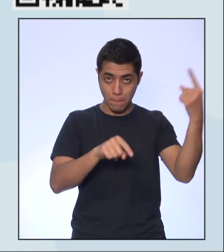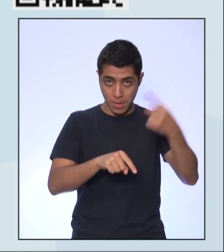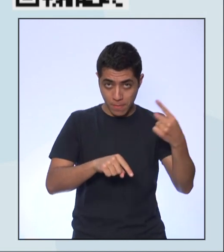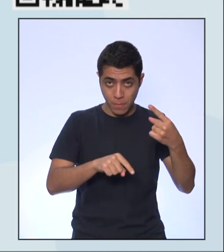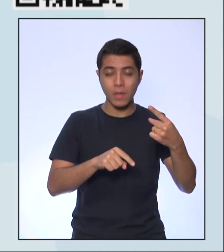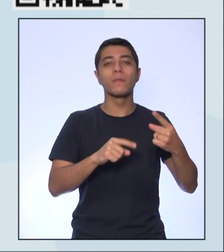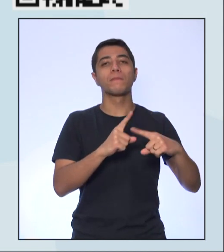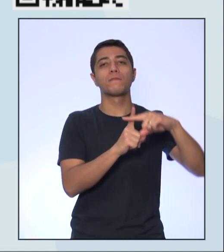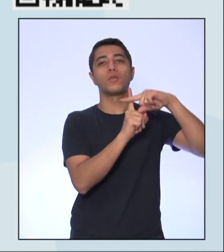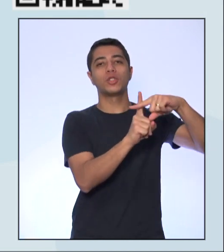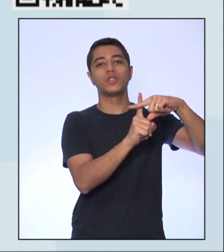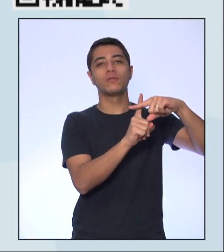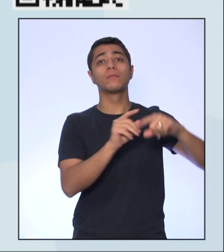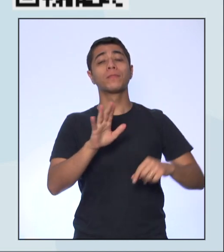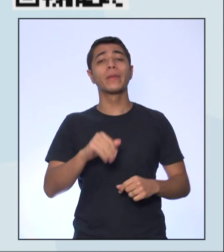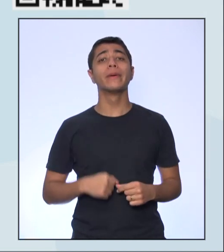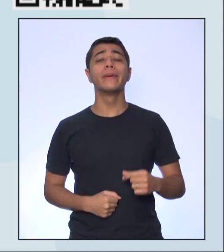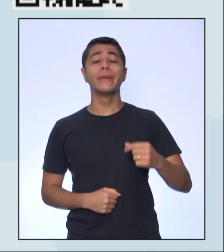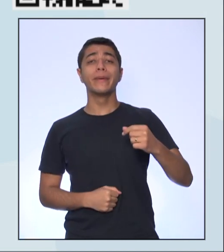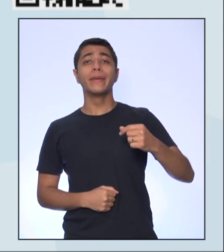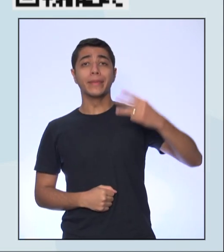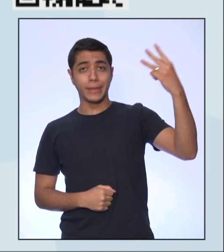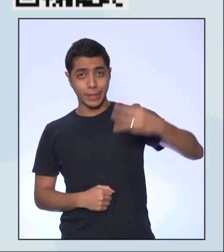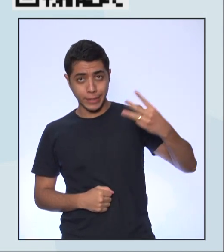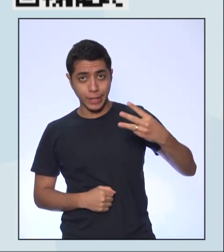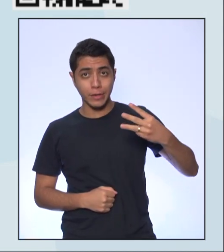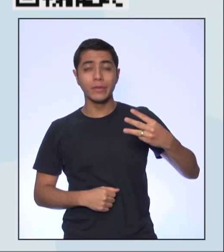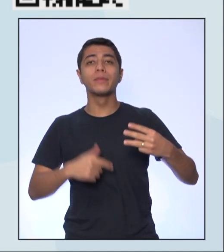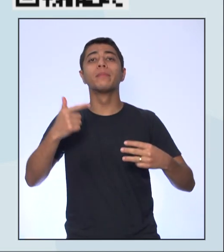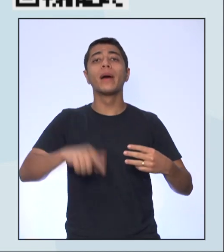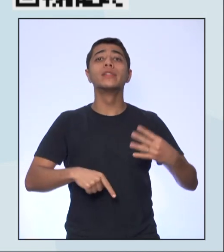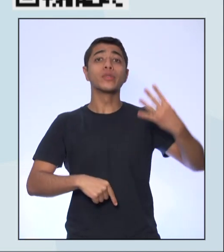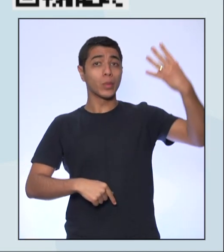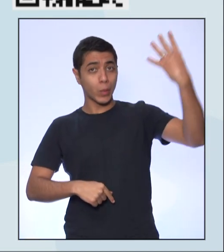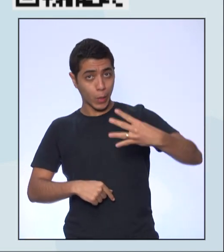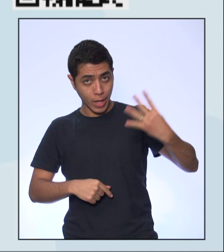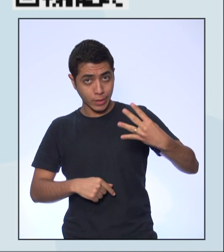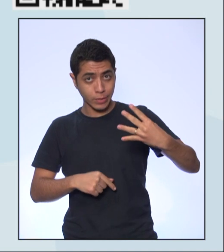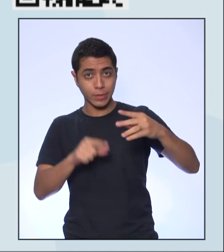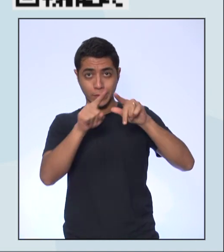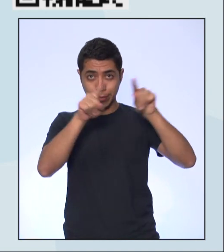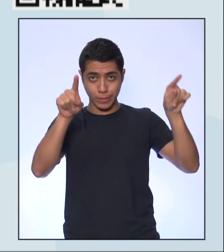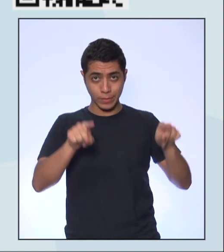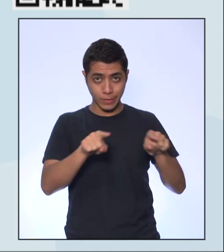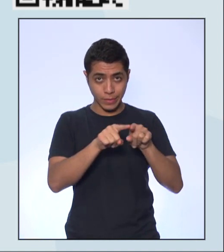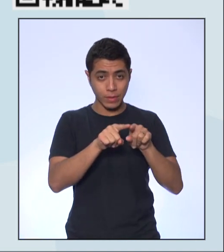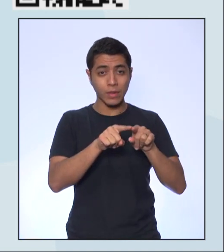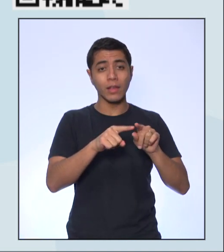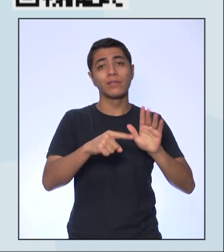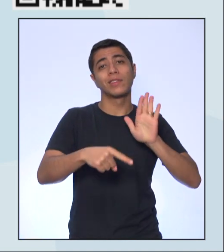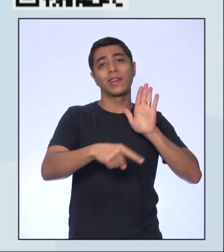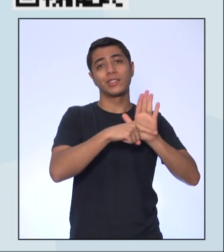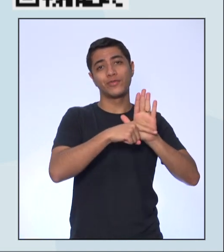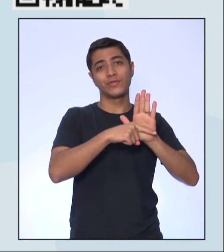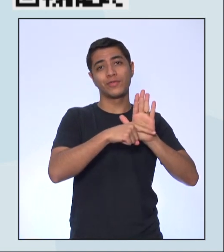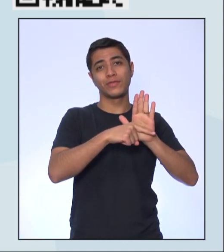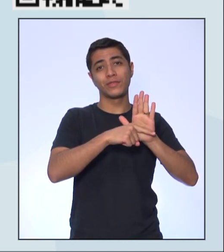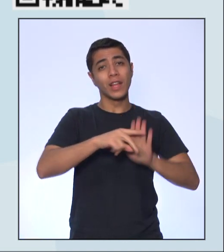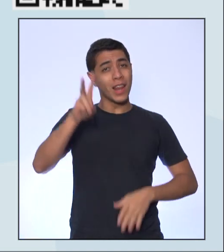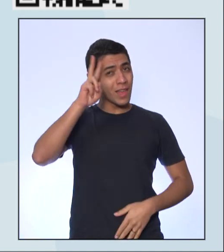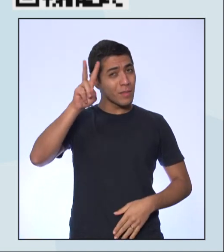terceiro e no quarto quadrante eles são negativos está na parte de baixo lembra para baixo na reta vertical